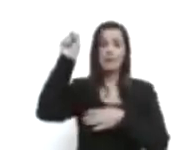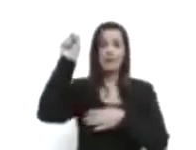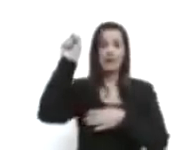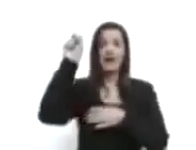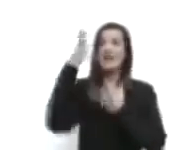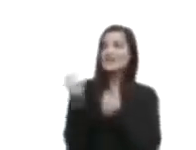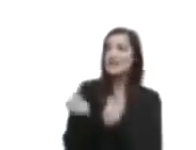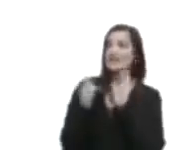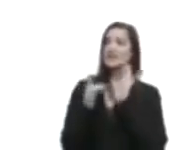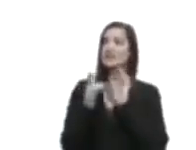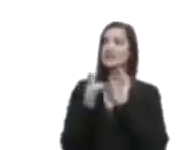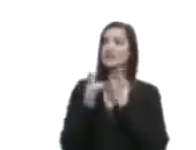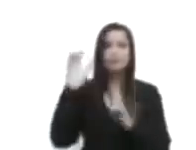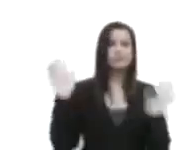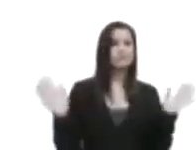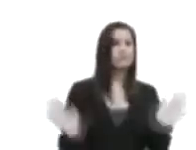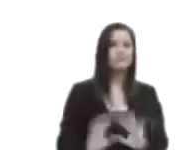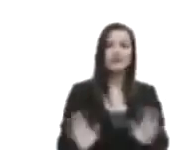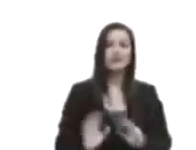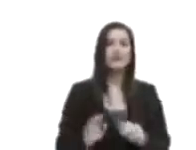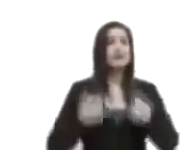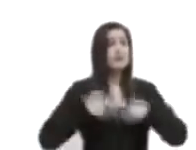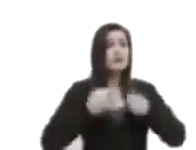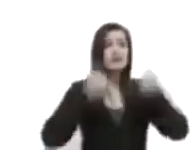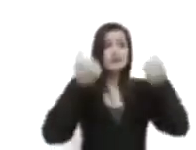Essa doutrina precisa novamente ser pregada.